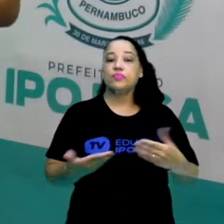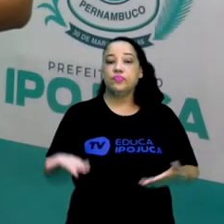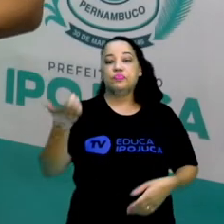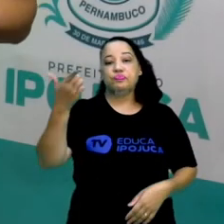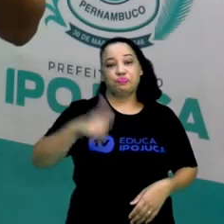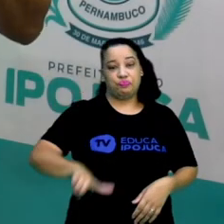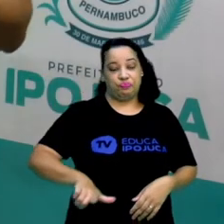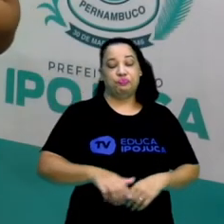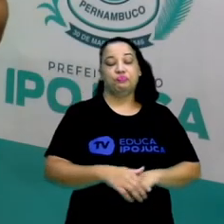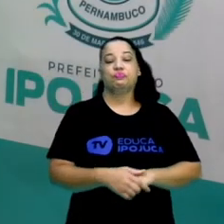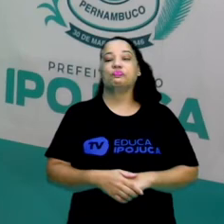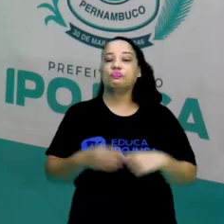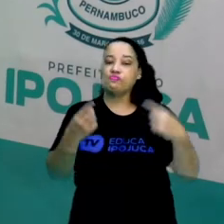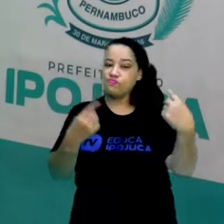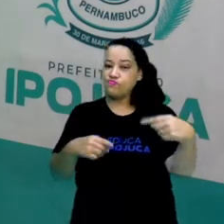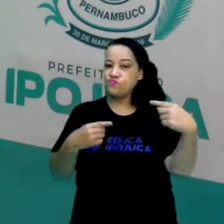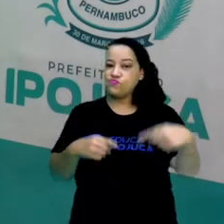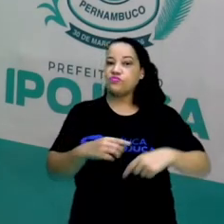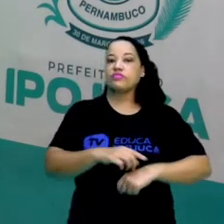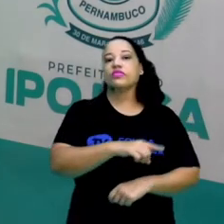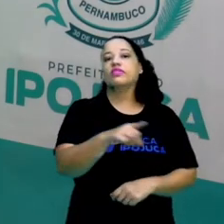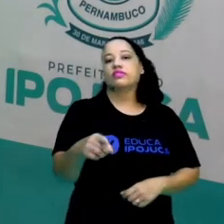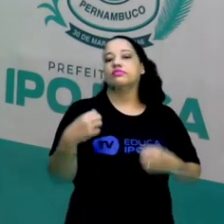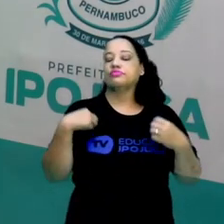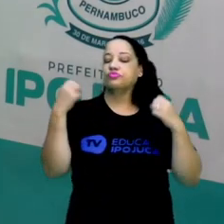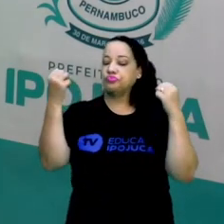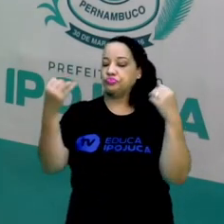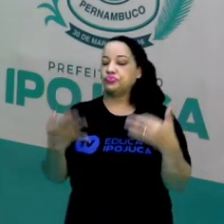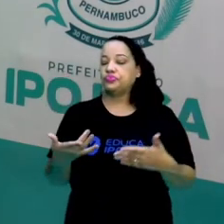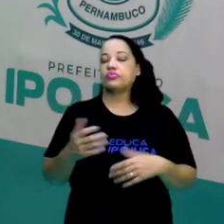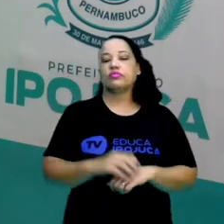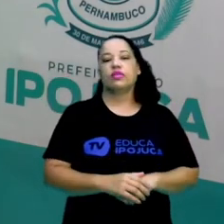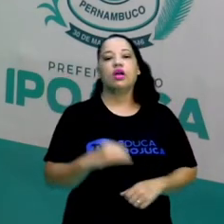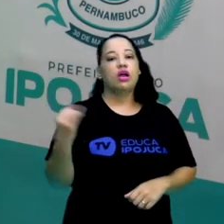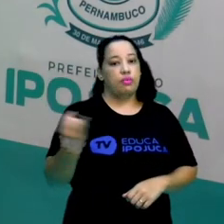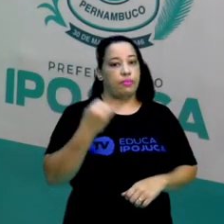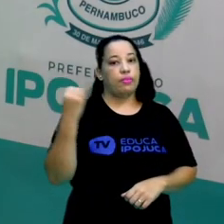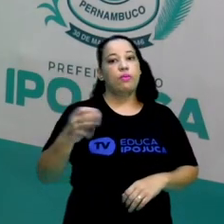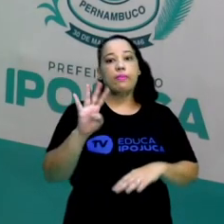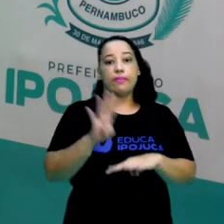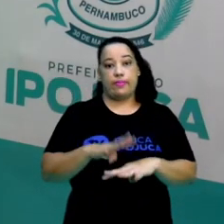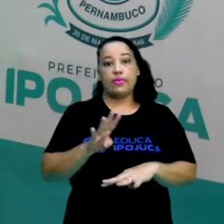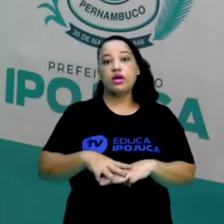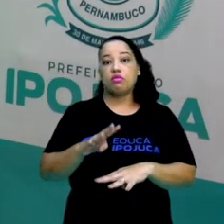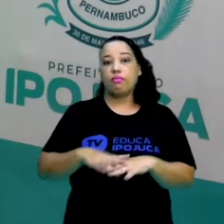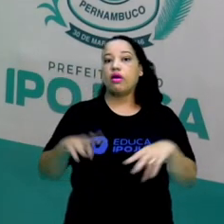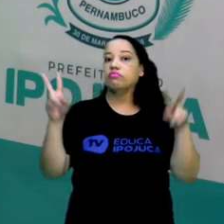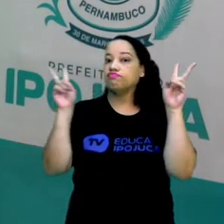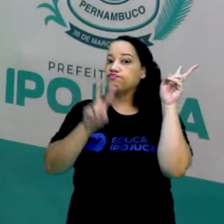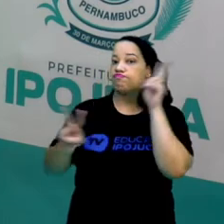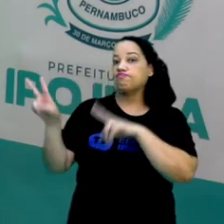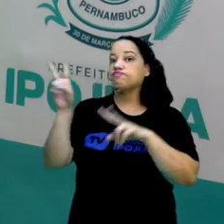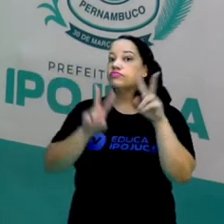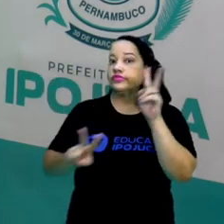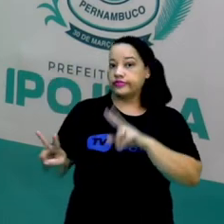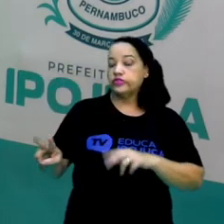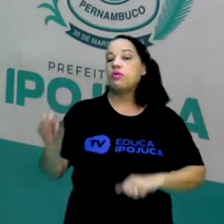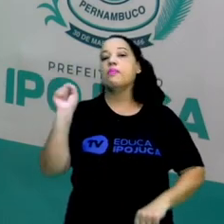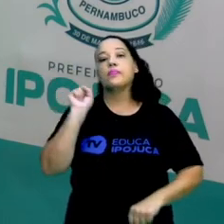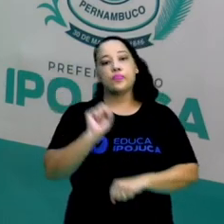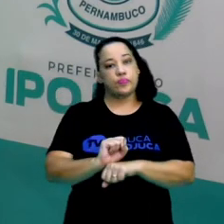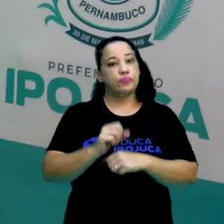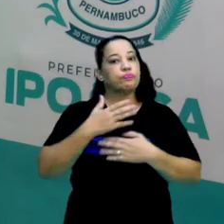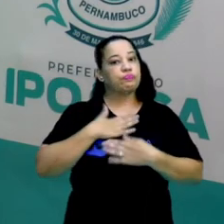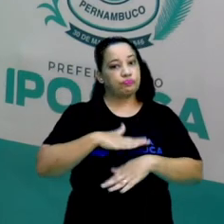Mais um desafio, mas antes desse desafio, eu vou falar com vocês aqui. É muito importante que a matemática ela seja visualizada de uma forma muito pausada